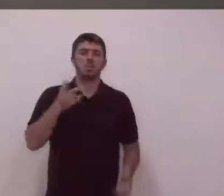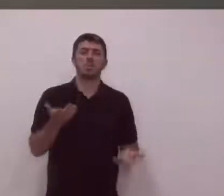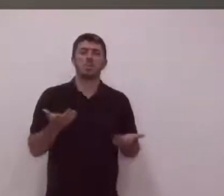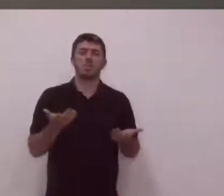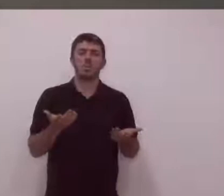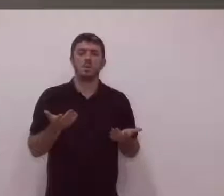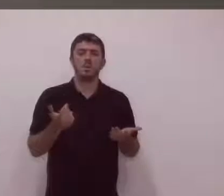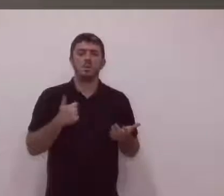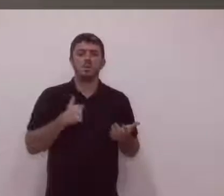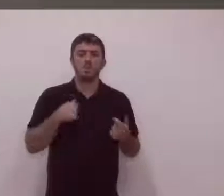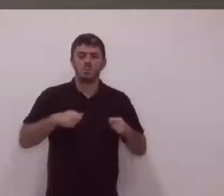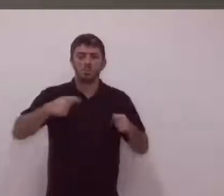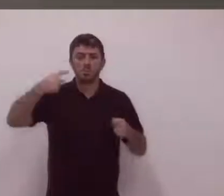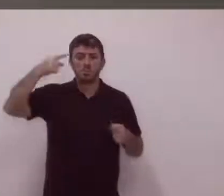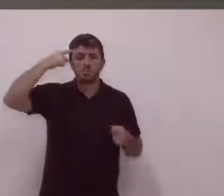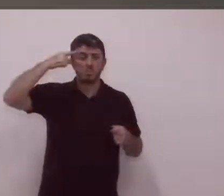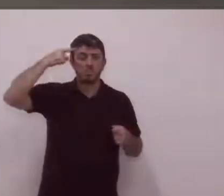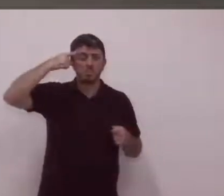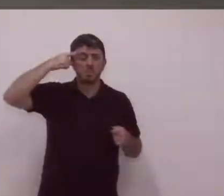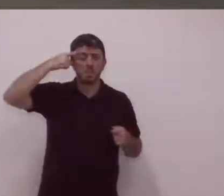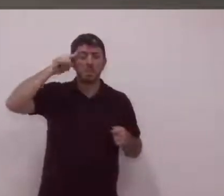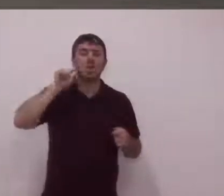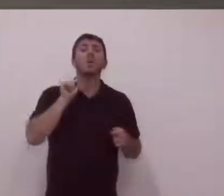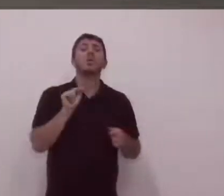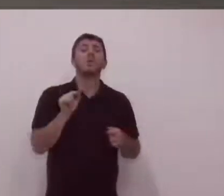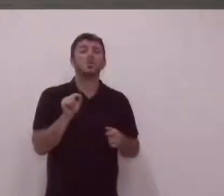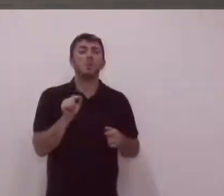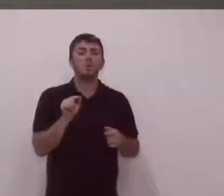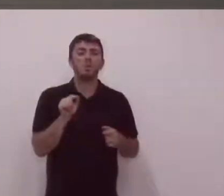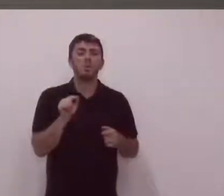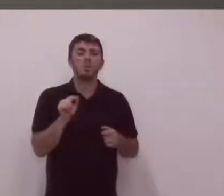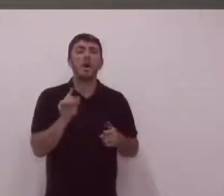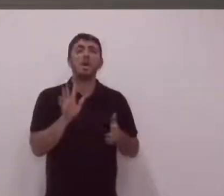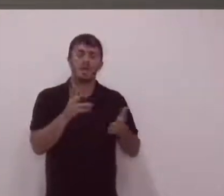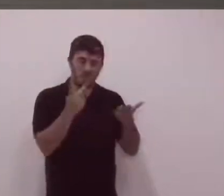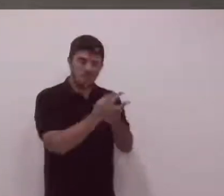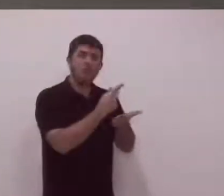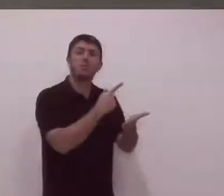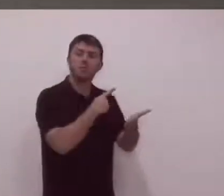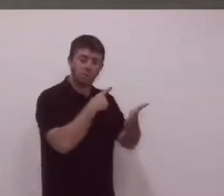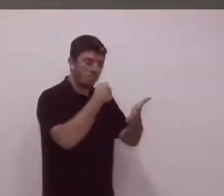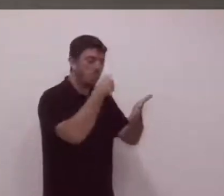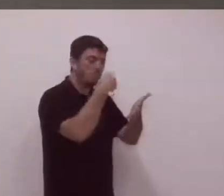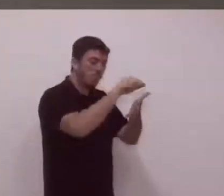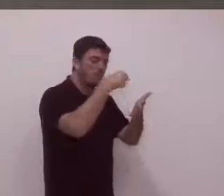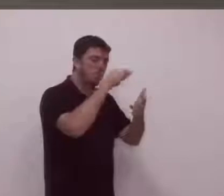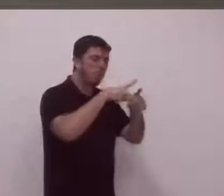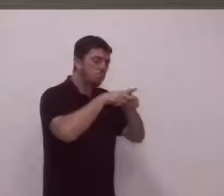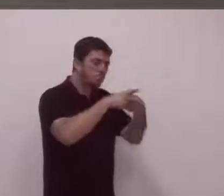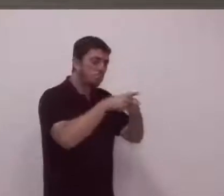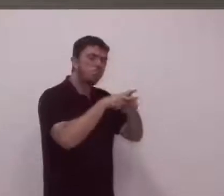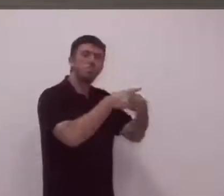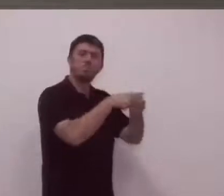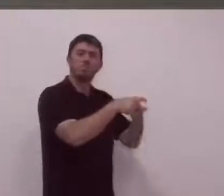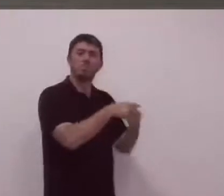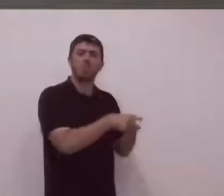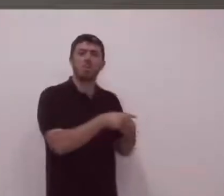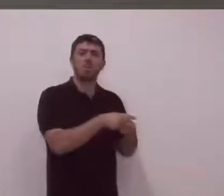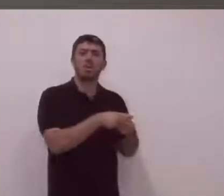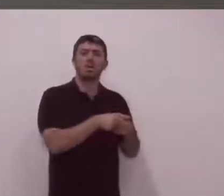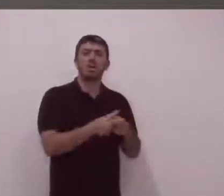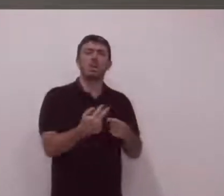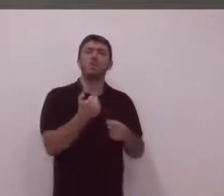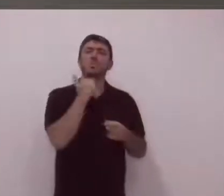que pensar em sim corrigir falhas mas construir trabalhar para o bem da cidade porque apenas atirar pedras é muito fácil qualquer um